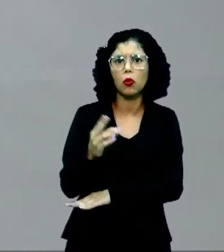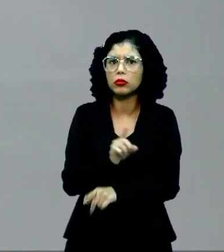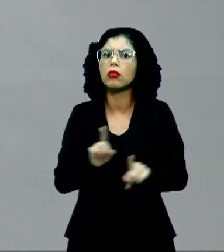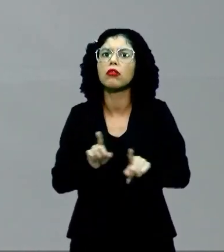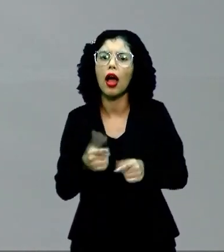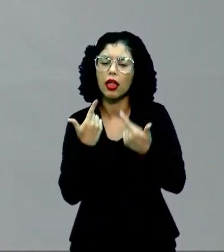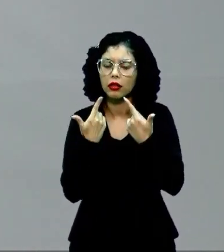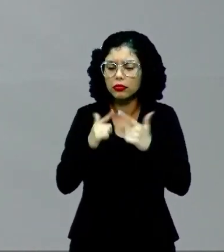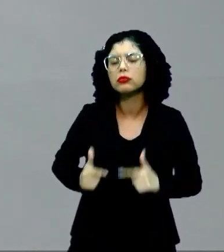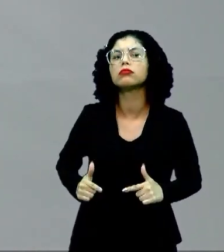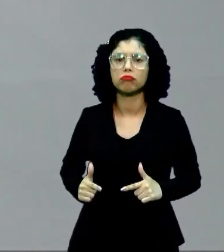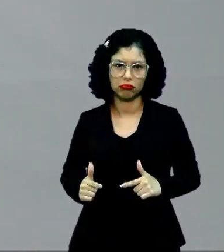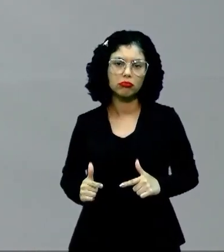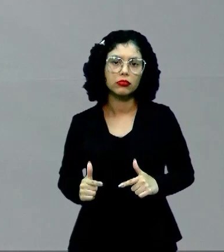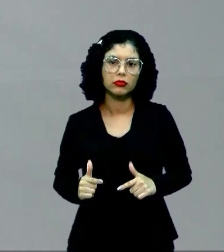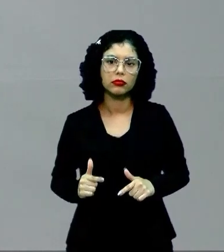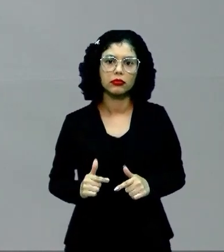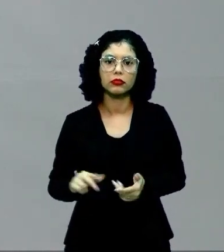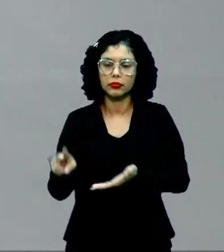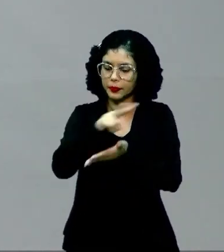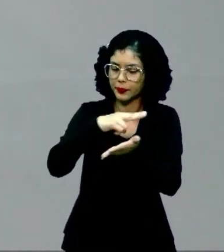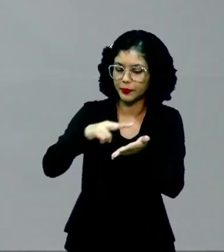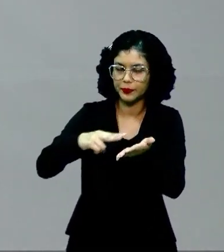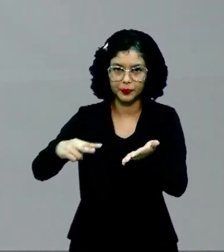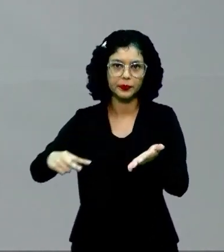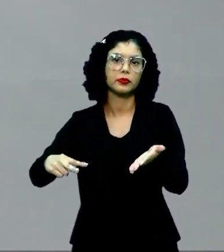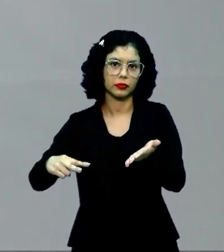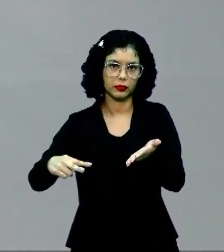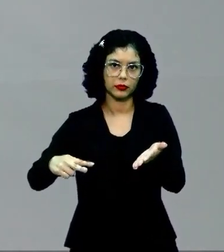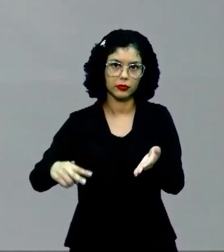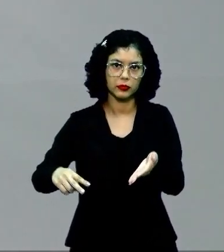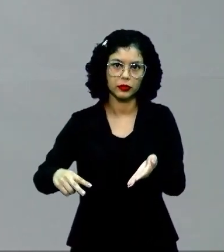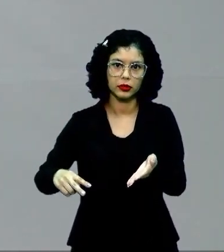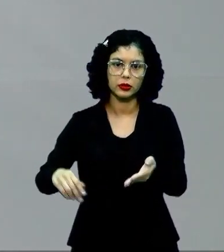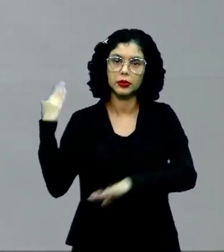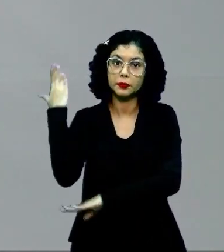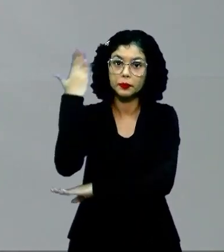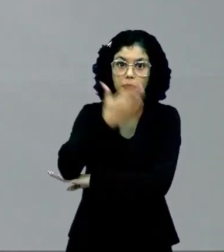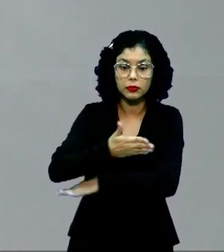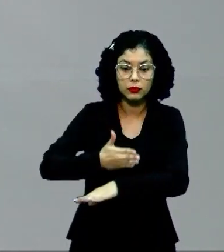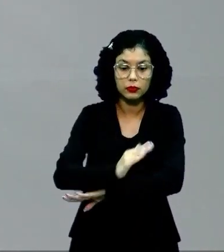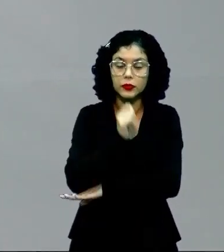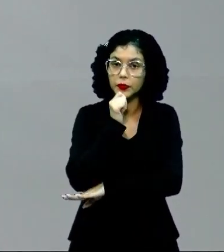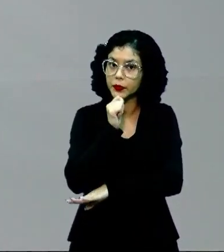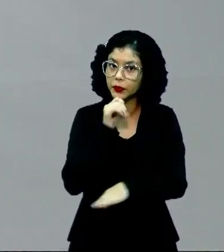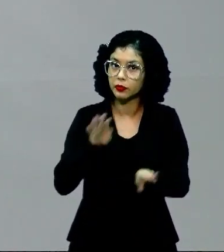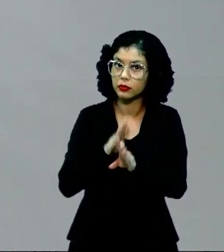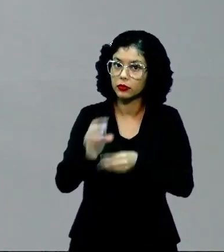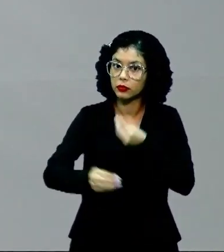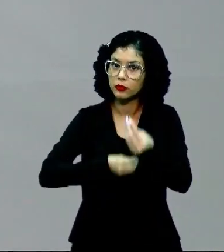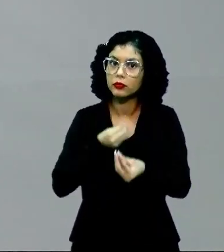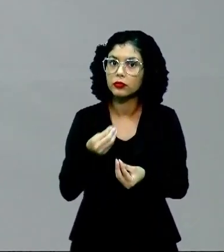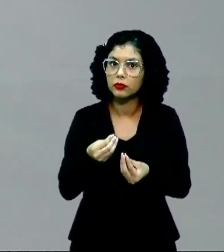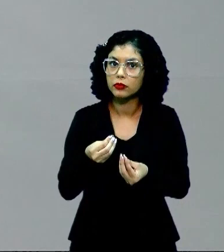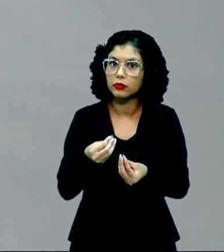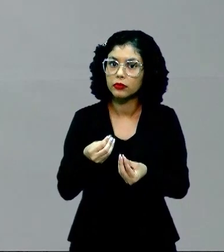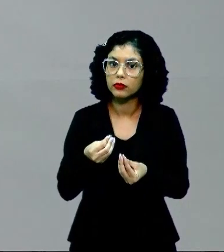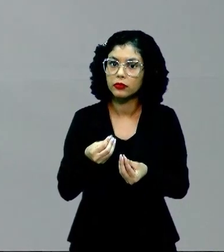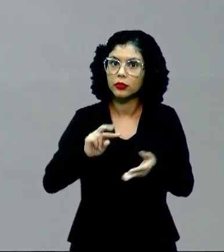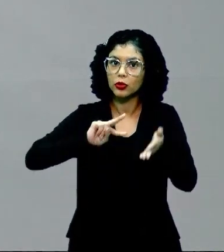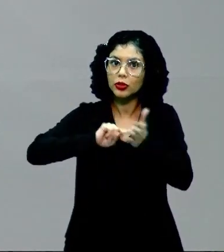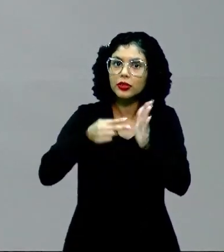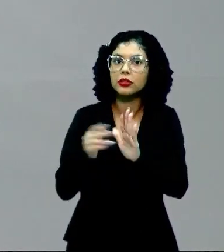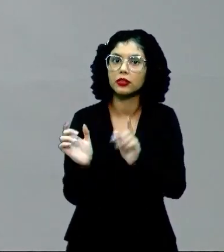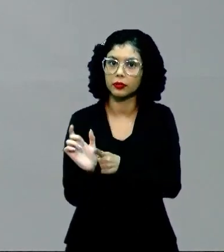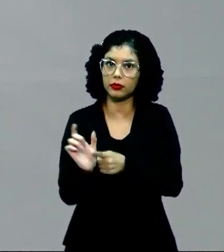a língua, a leitura, aliás, ela perpassa essa questão de